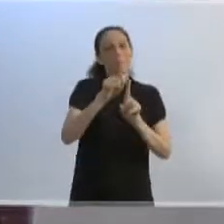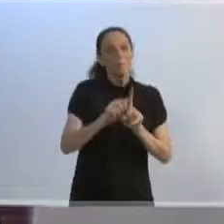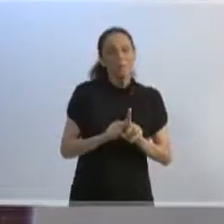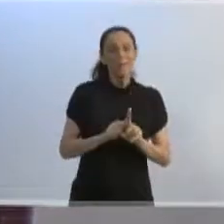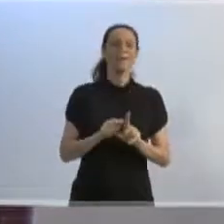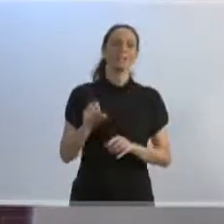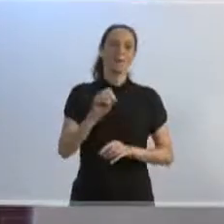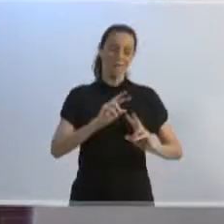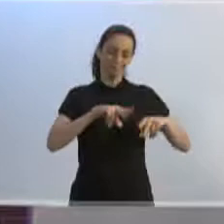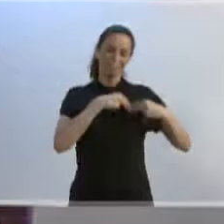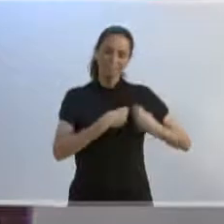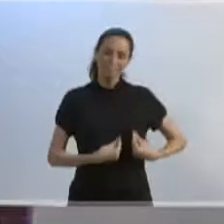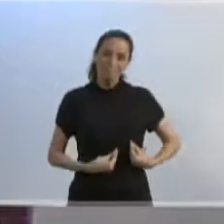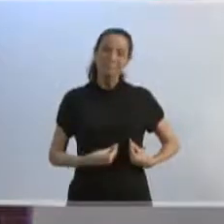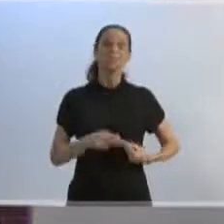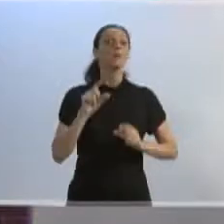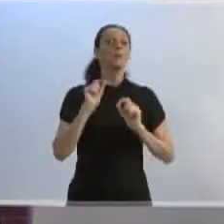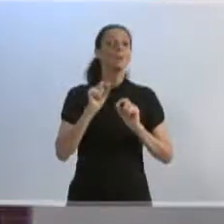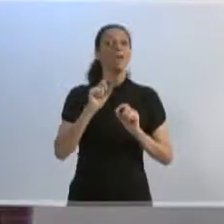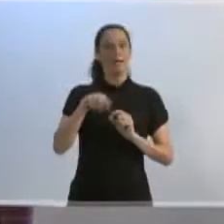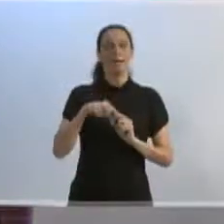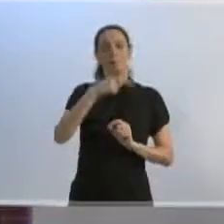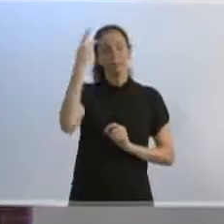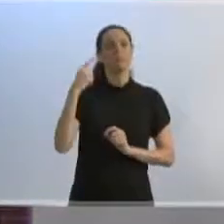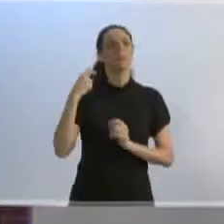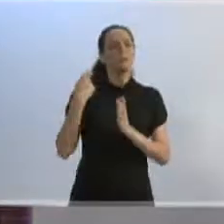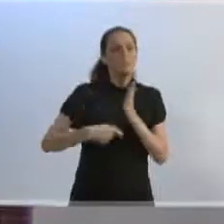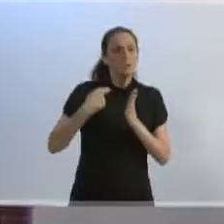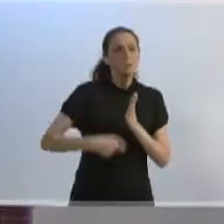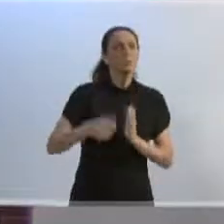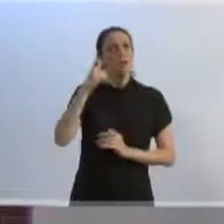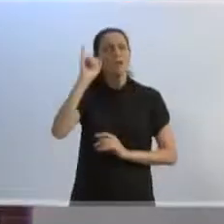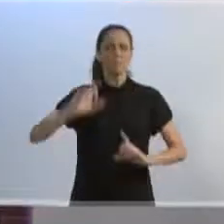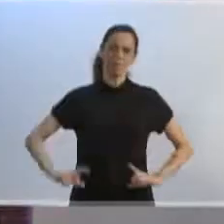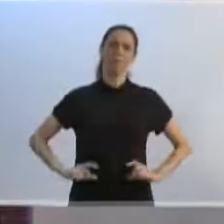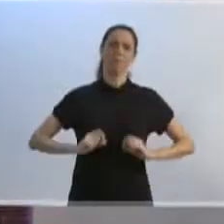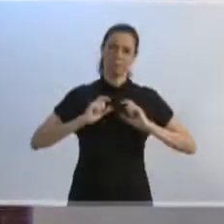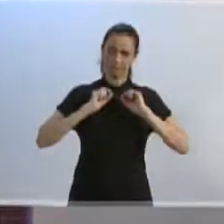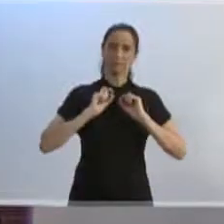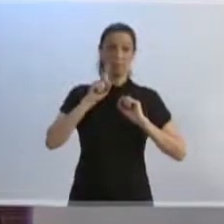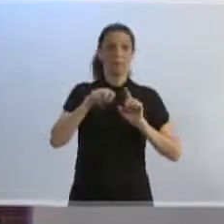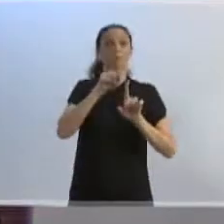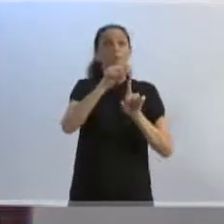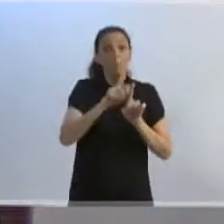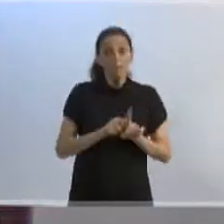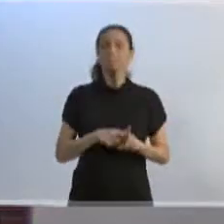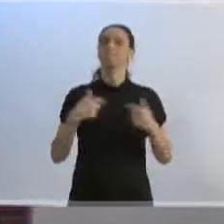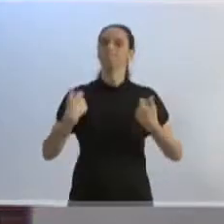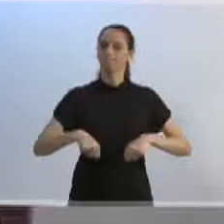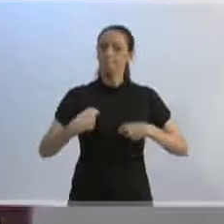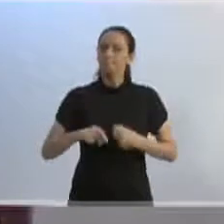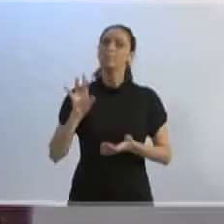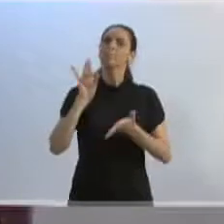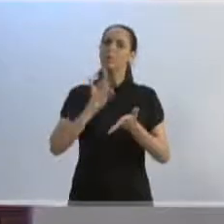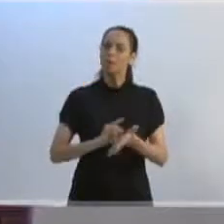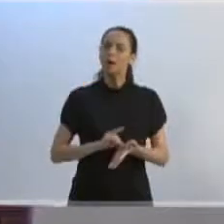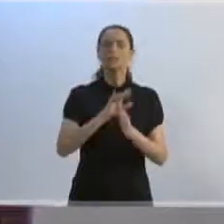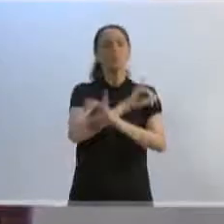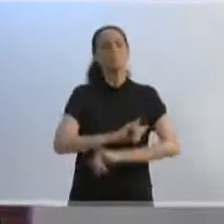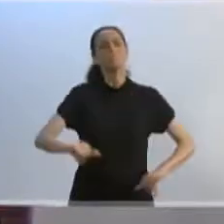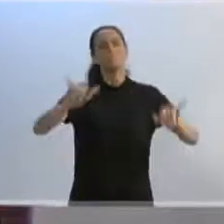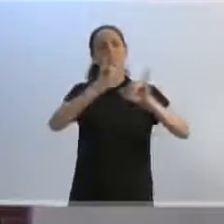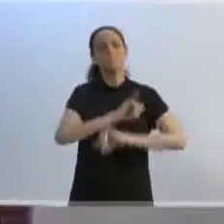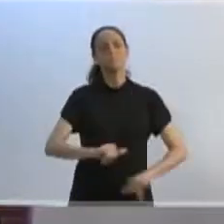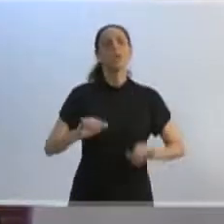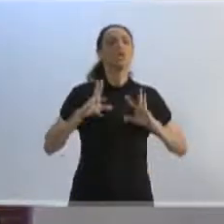é um mês que simboliza mundialmente a luta contra o câncer de mama, extremamente importante. Né? É um mês que a gente tem que realmente fazer essa conscientização